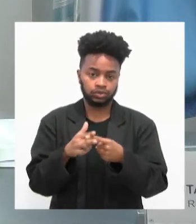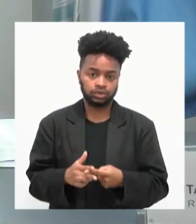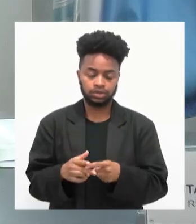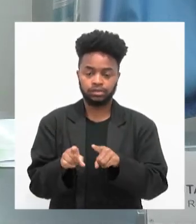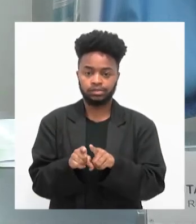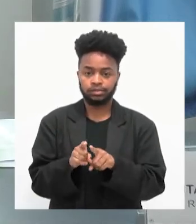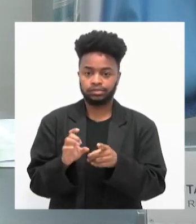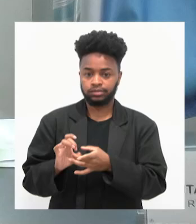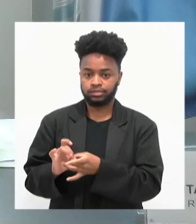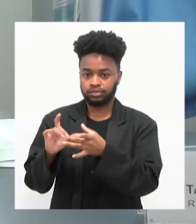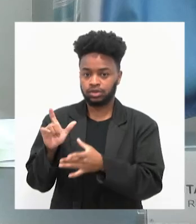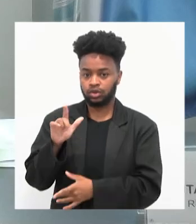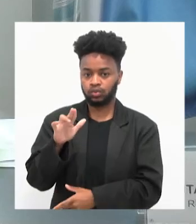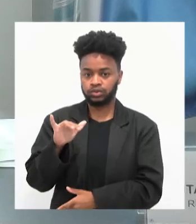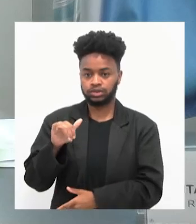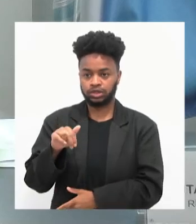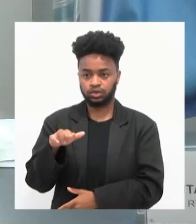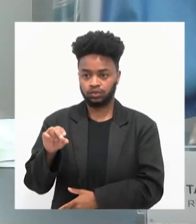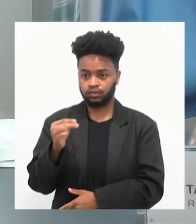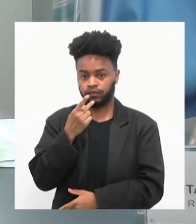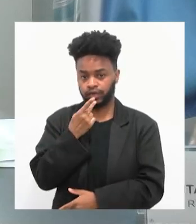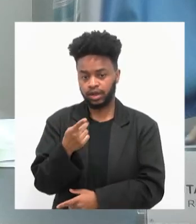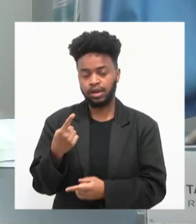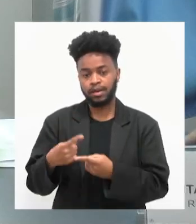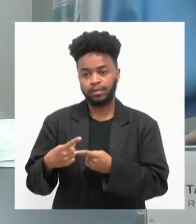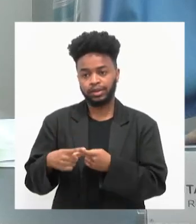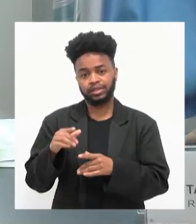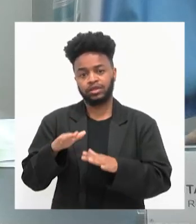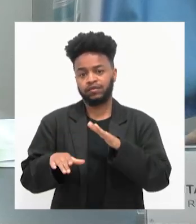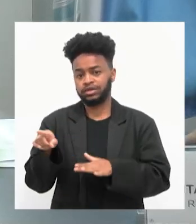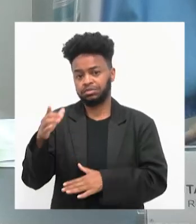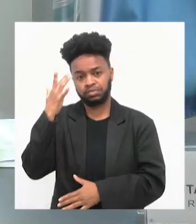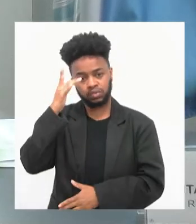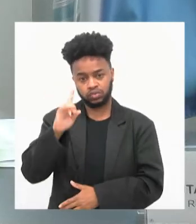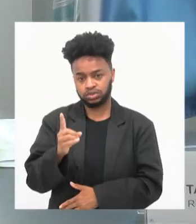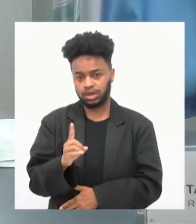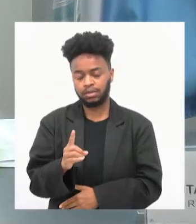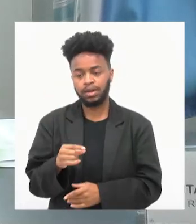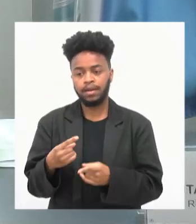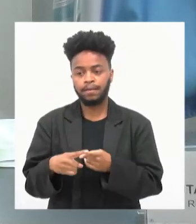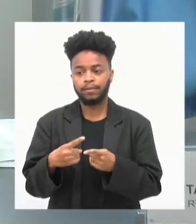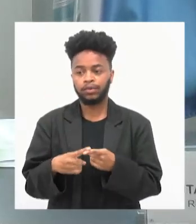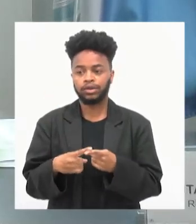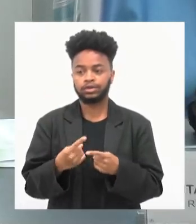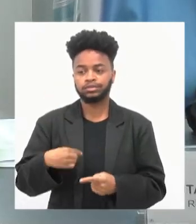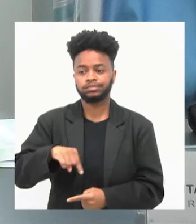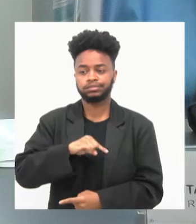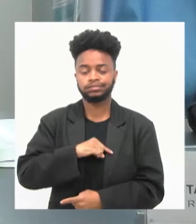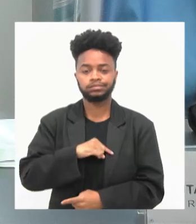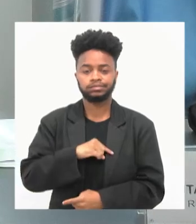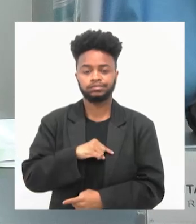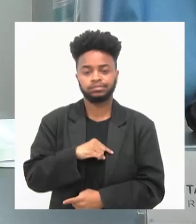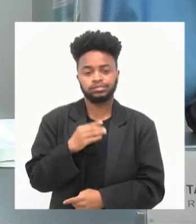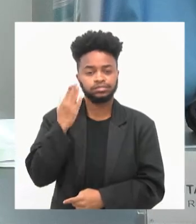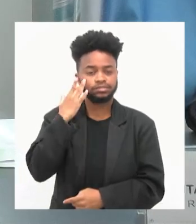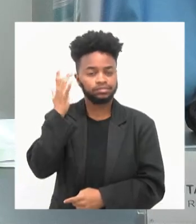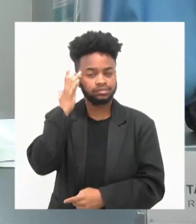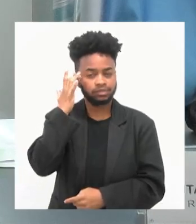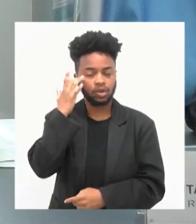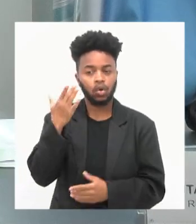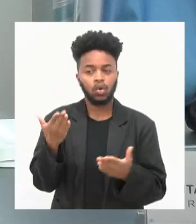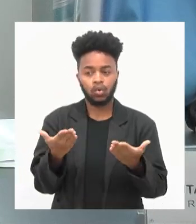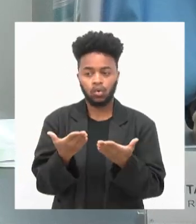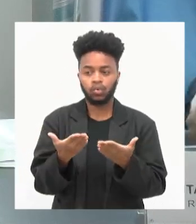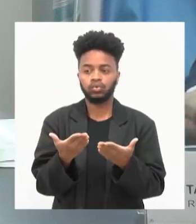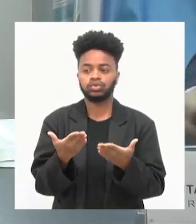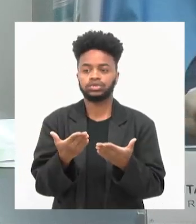que ele possa até levar isso, porque, de repente, ele nem tem a ciência disso. A gente sabe que hoje tem a